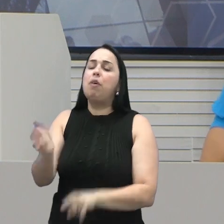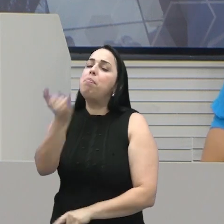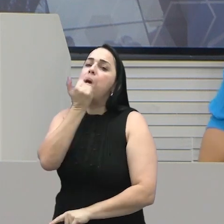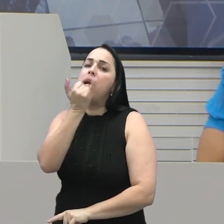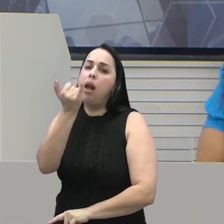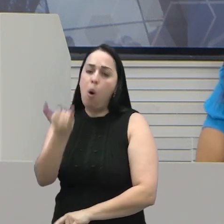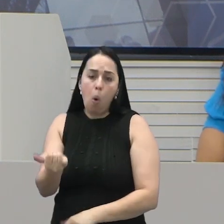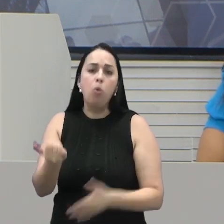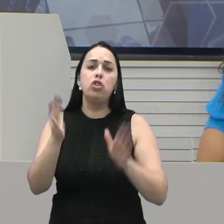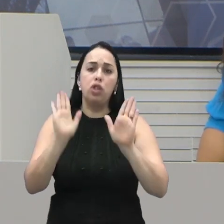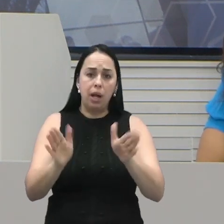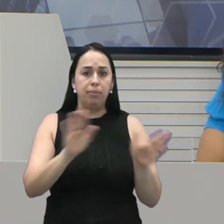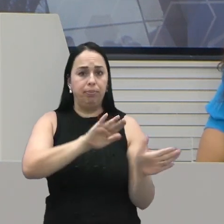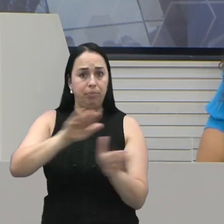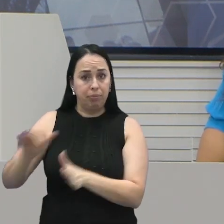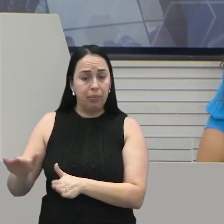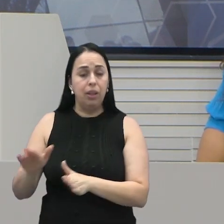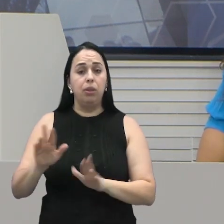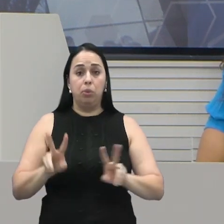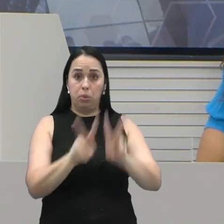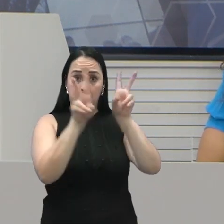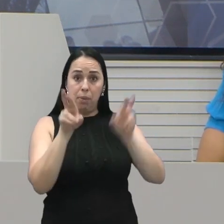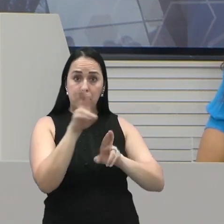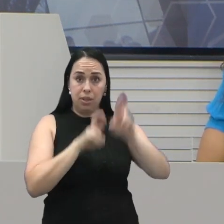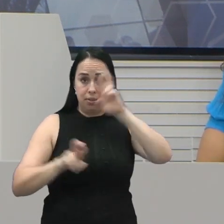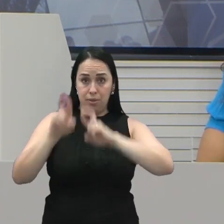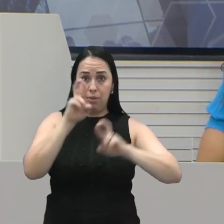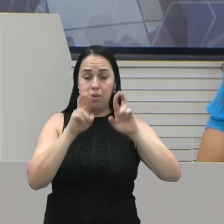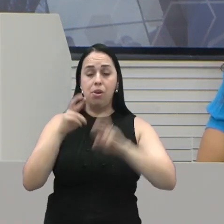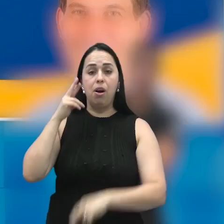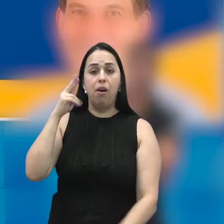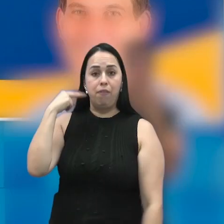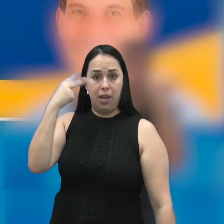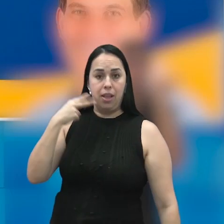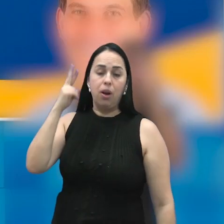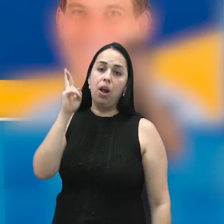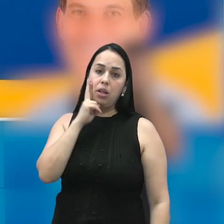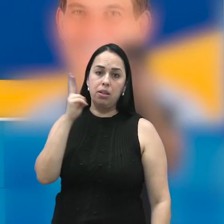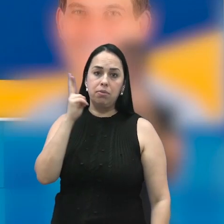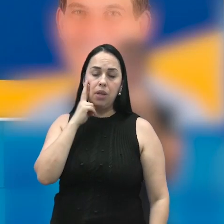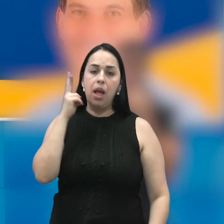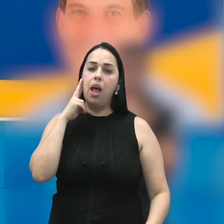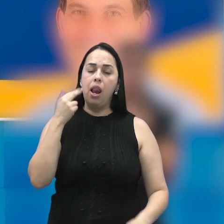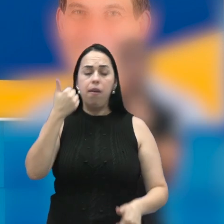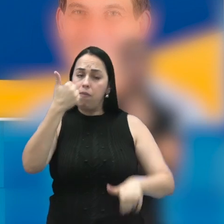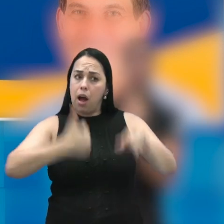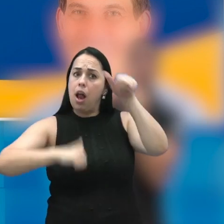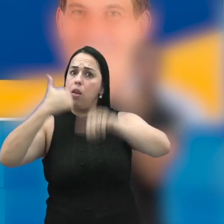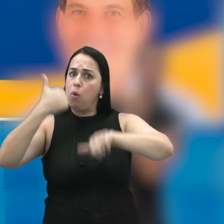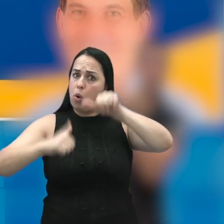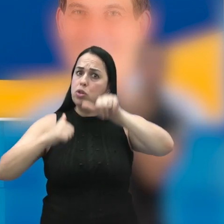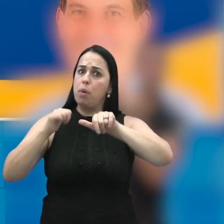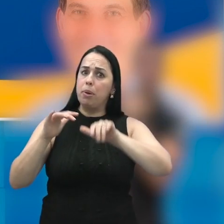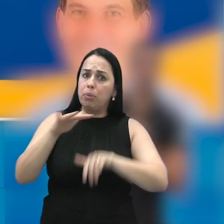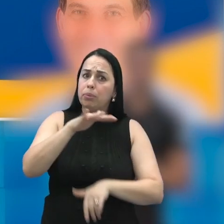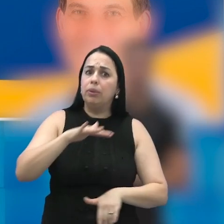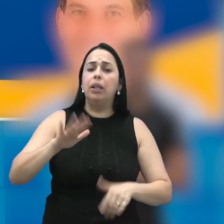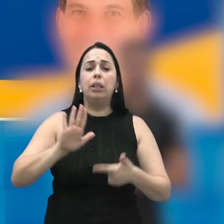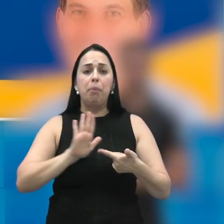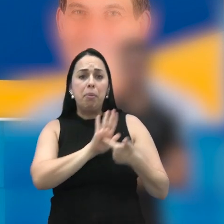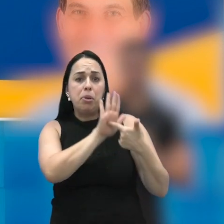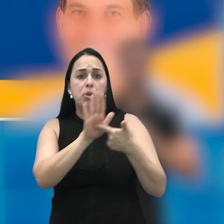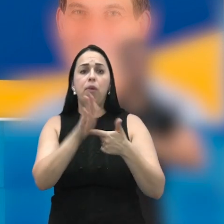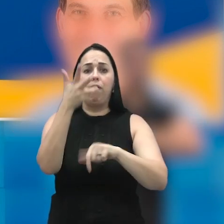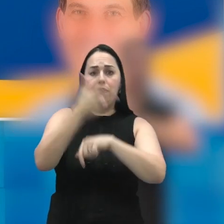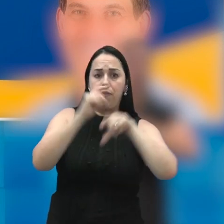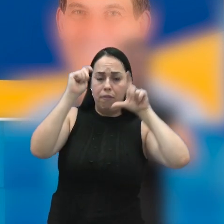tema da fiscalização, o vereador Renato Santiago fez um balanço do trabalho realizado na cidade. Em fotos e vídeos